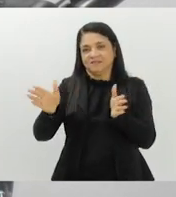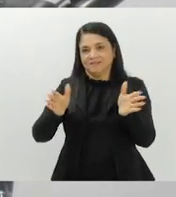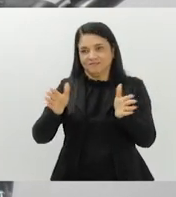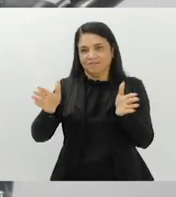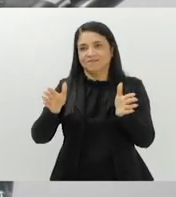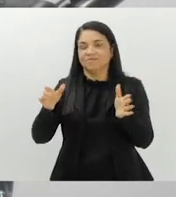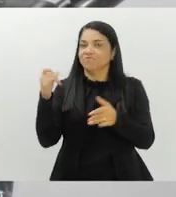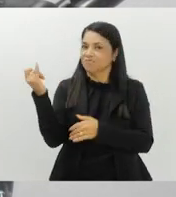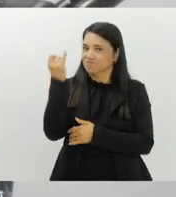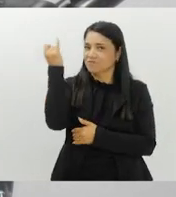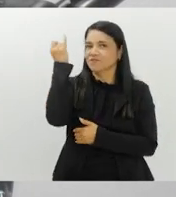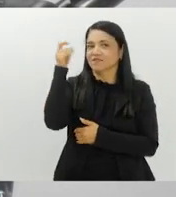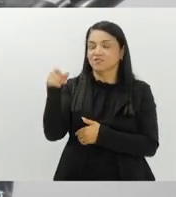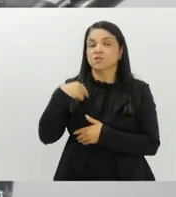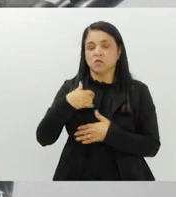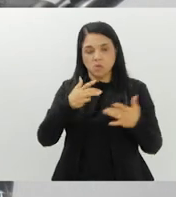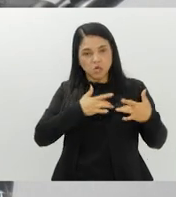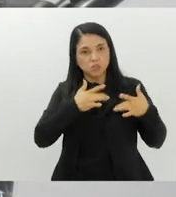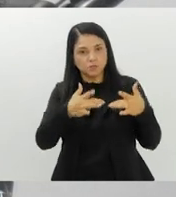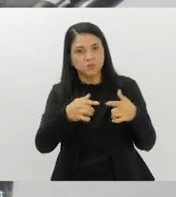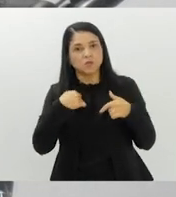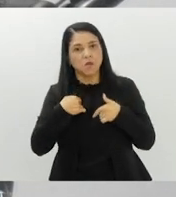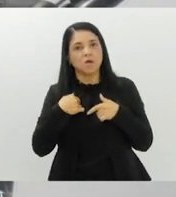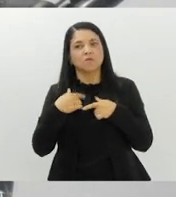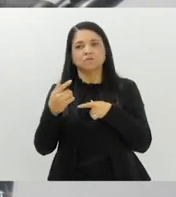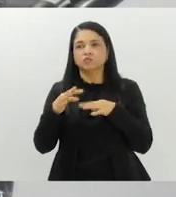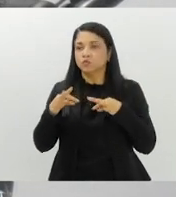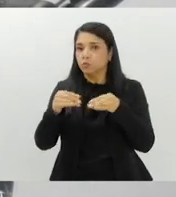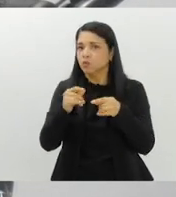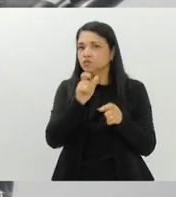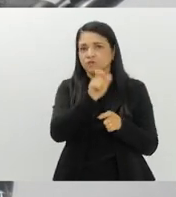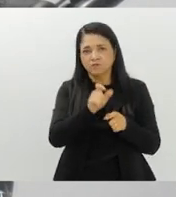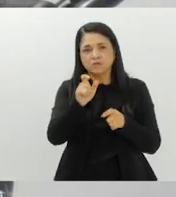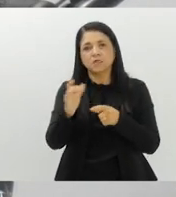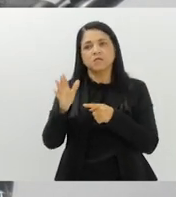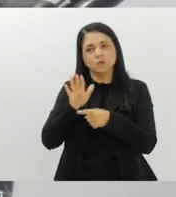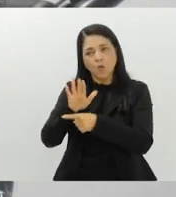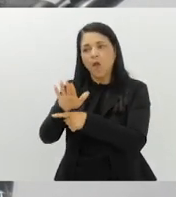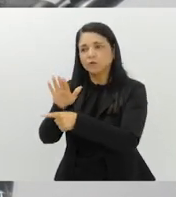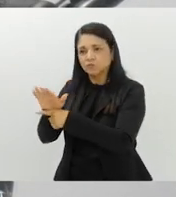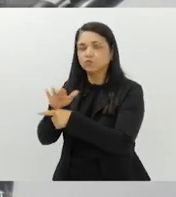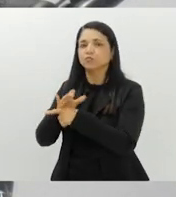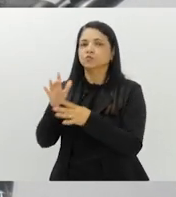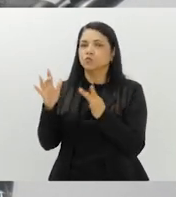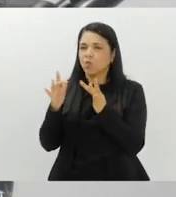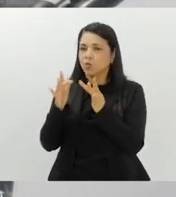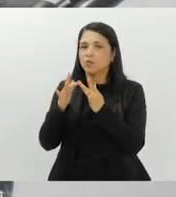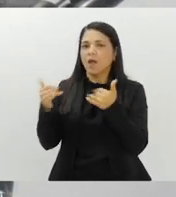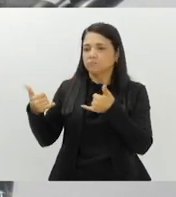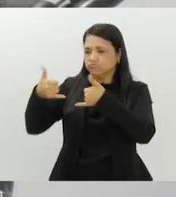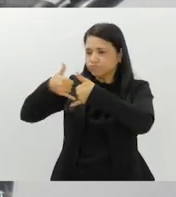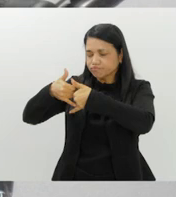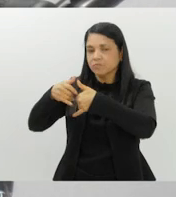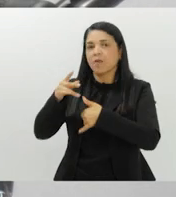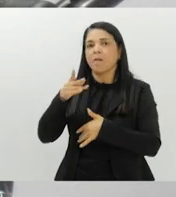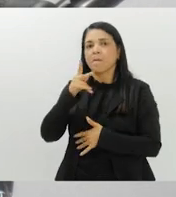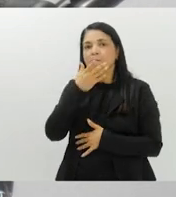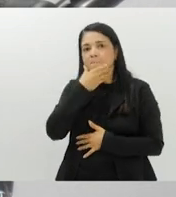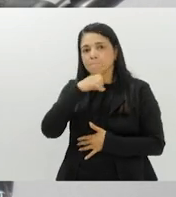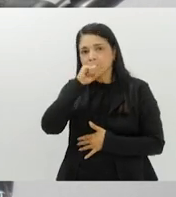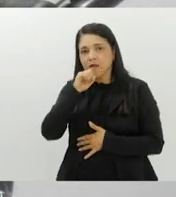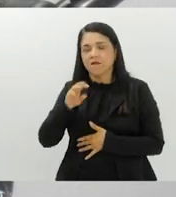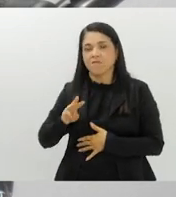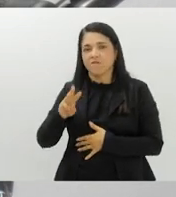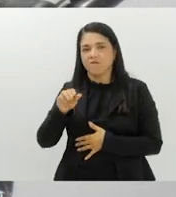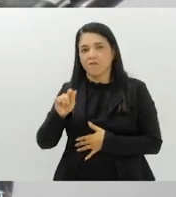coloco à disposição, vocês podem contar todos vocês comigo, o pai Vaguinho tem meu contato, vocês podem contar